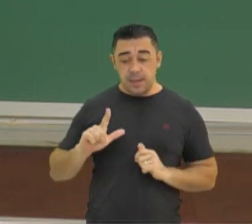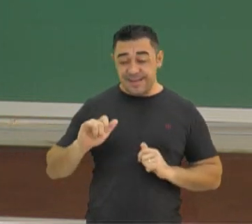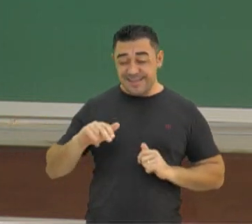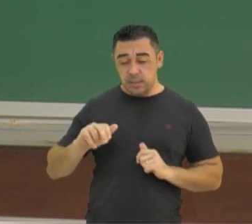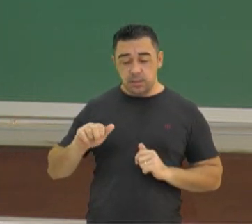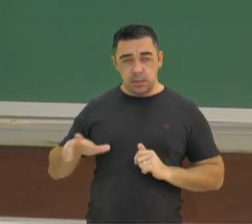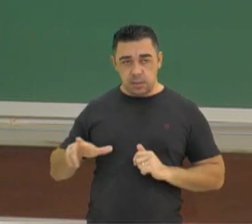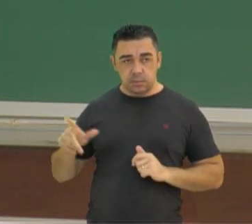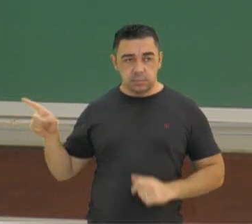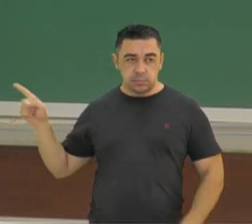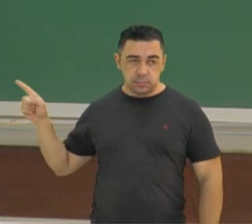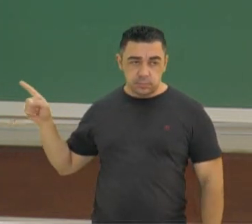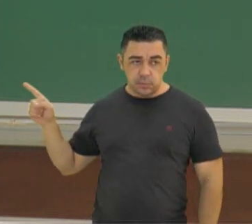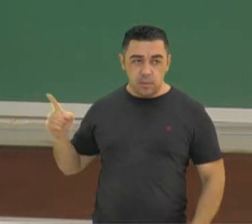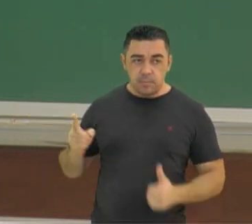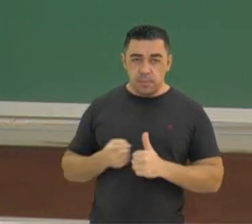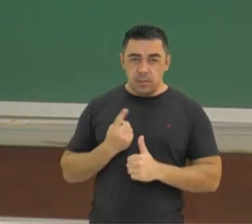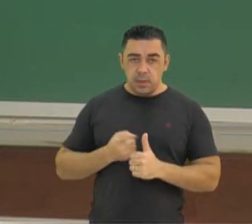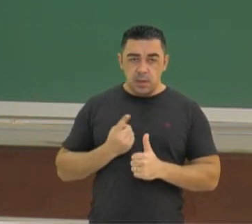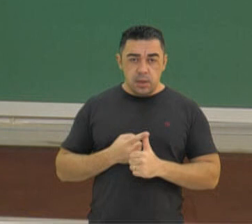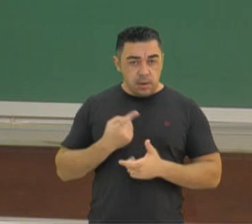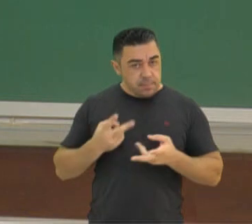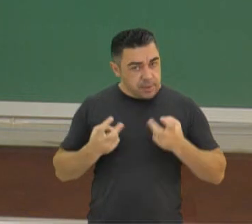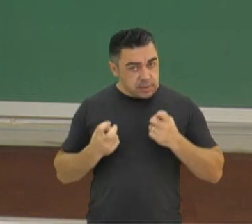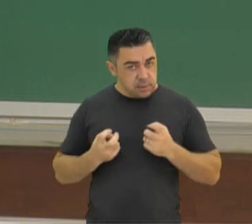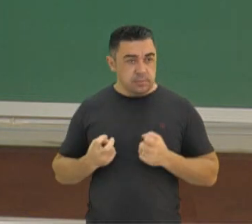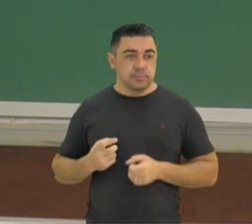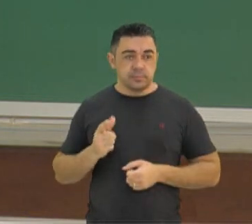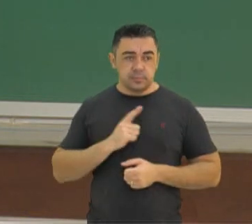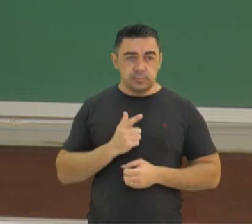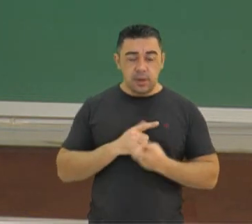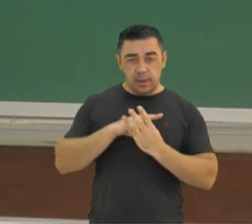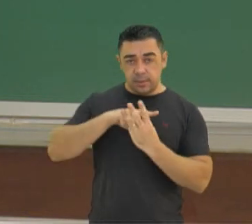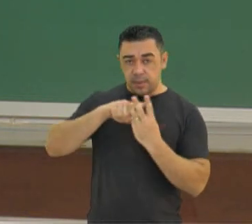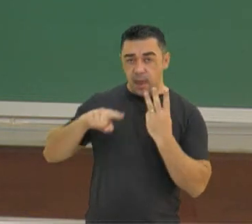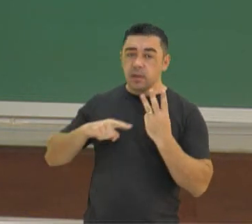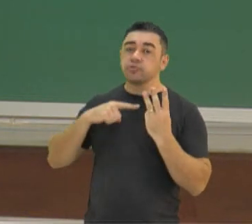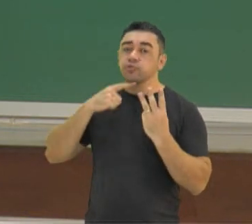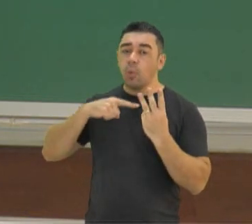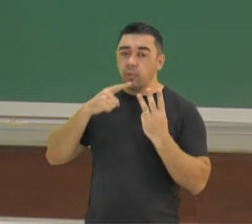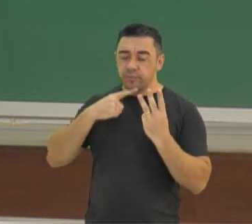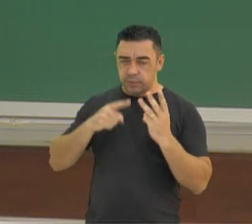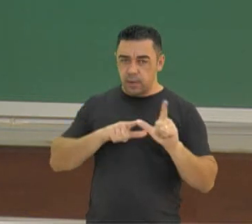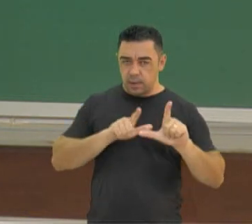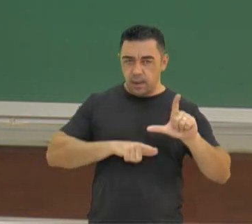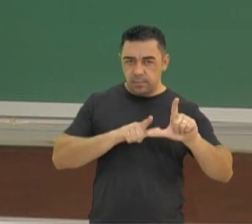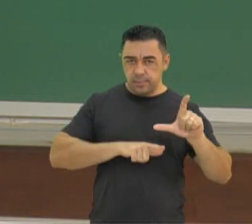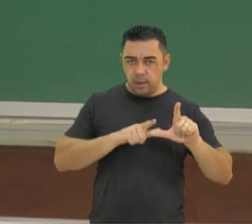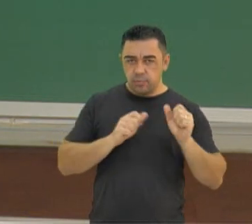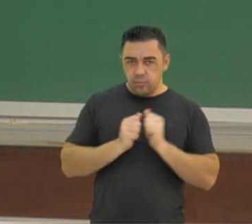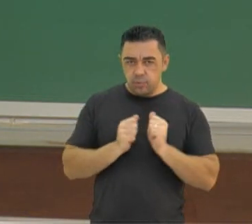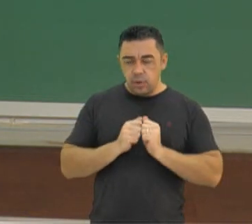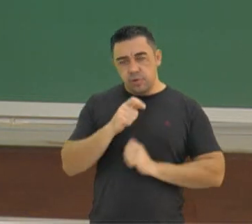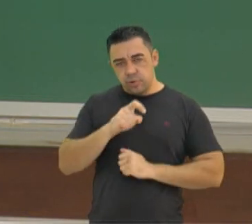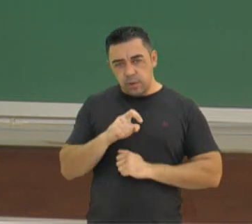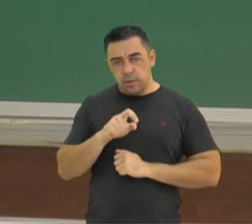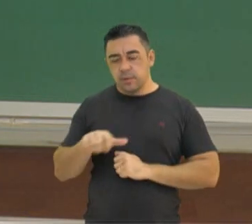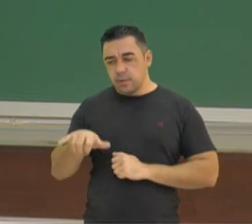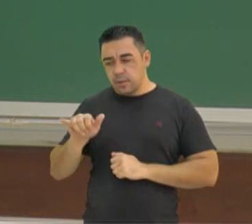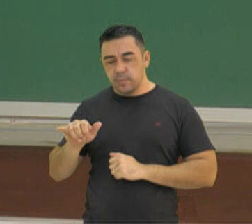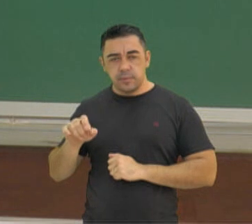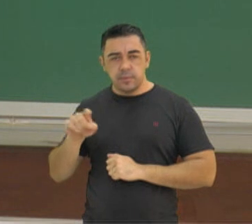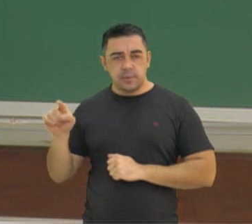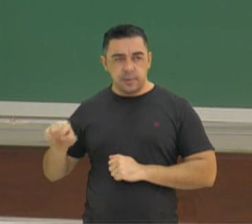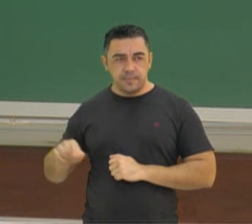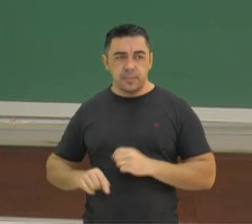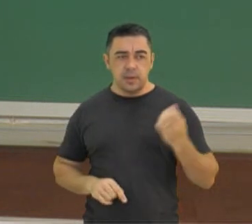equação linear, né? É uma equação do primeiro grau. Note que tem 1, 2, 3 incógnitas, né? Onde os números